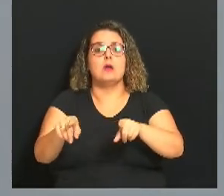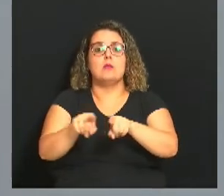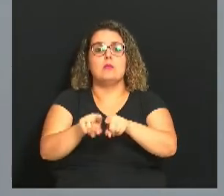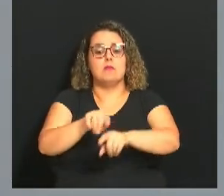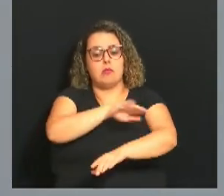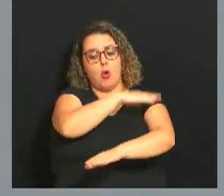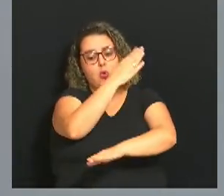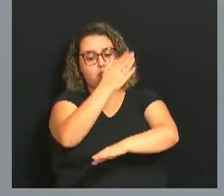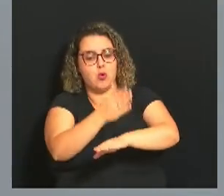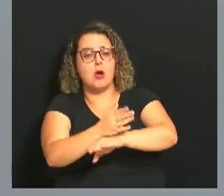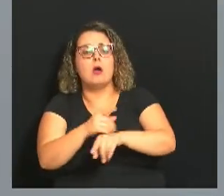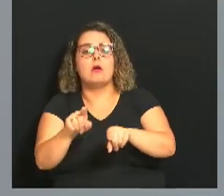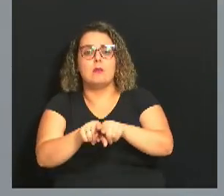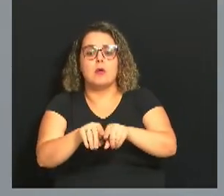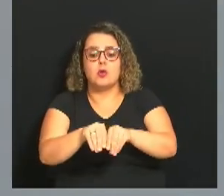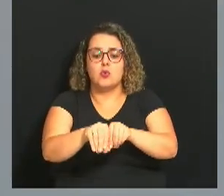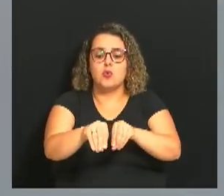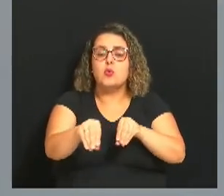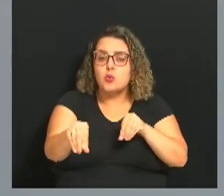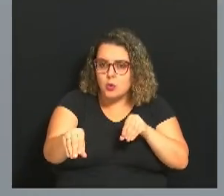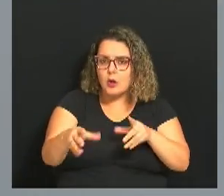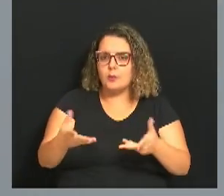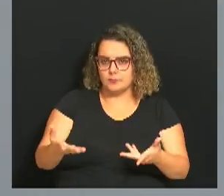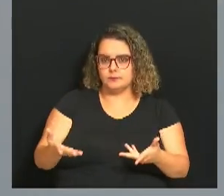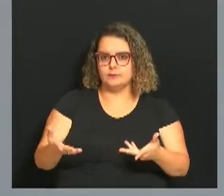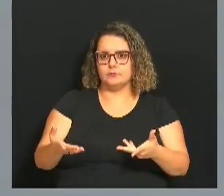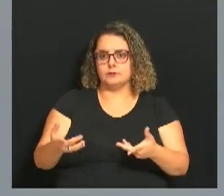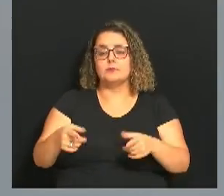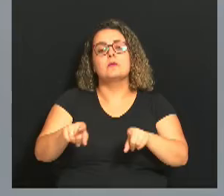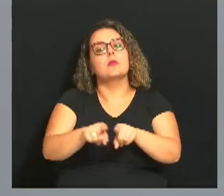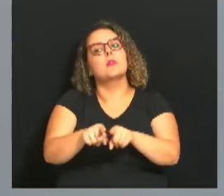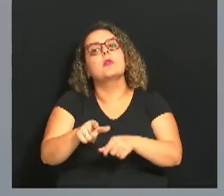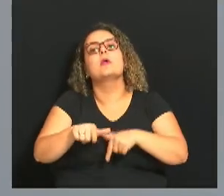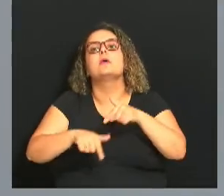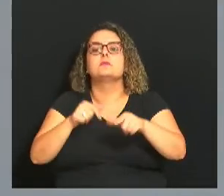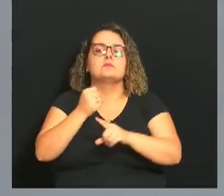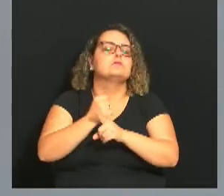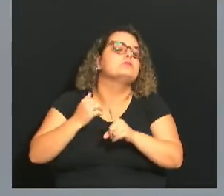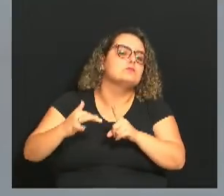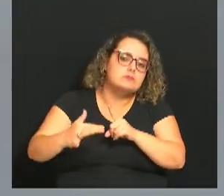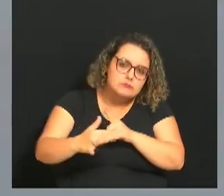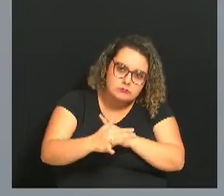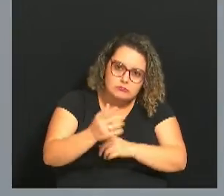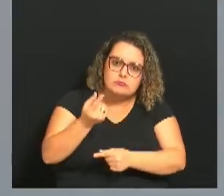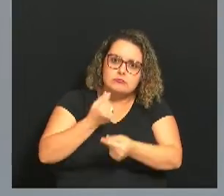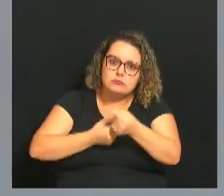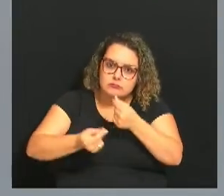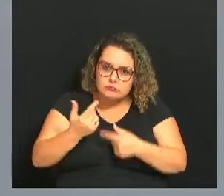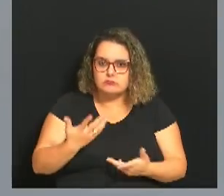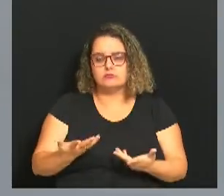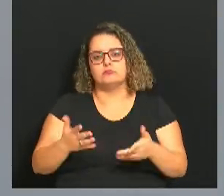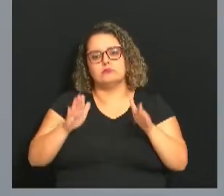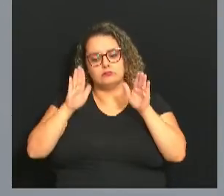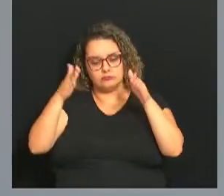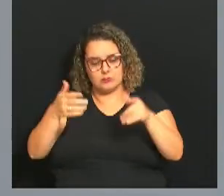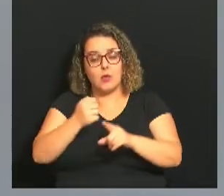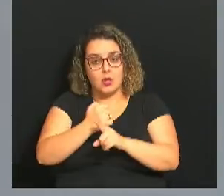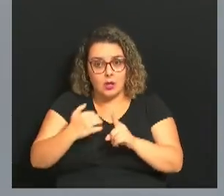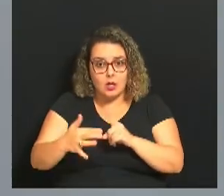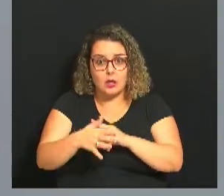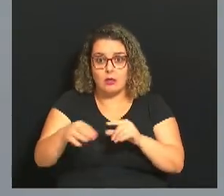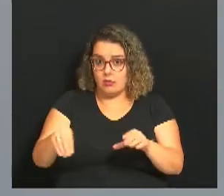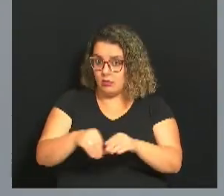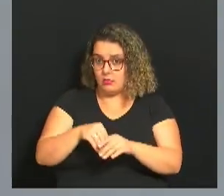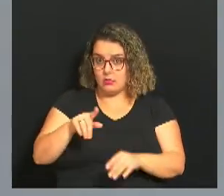Como também a gente trabalha bastante com as questões socioeconômicas, demográficas, as questões sociais. Então, dentro das